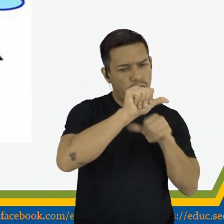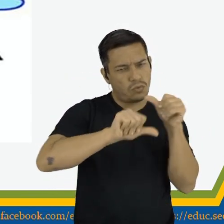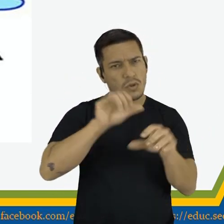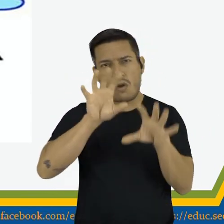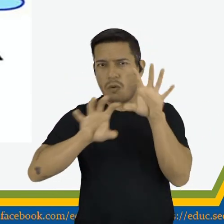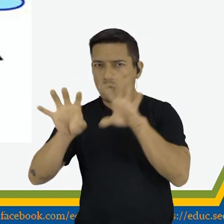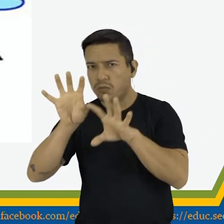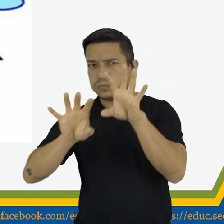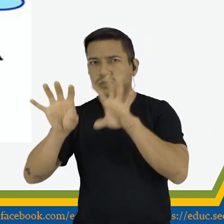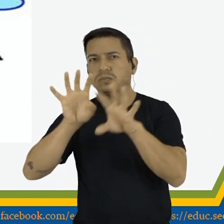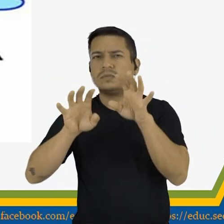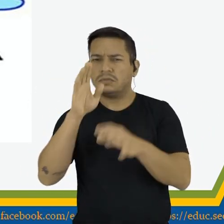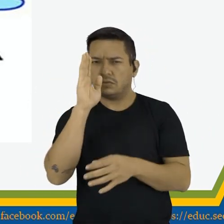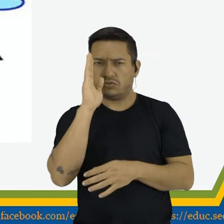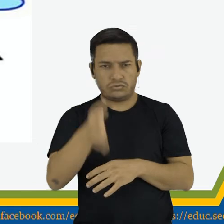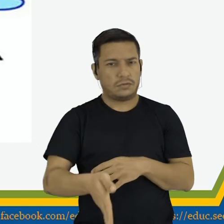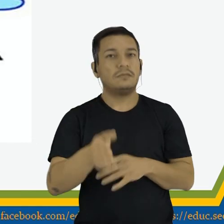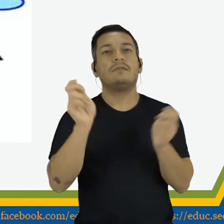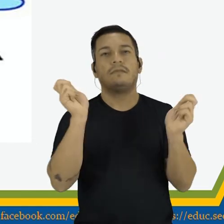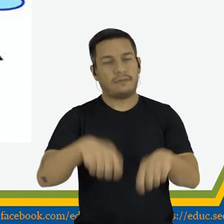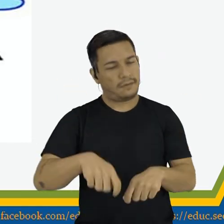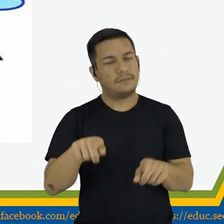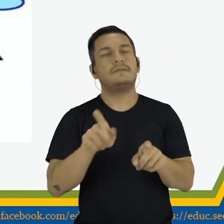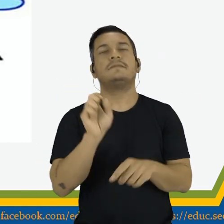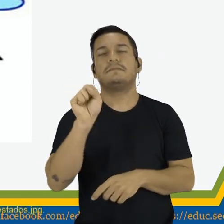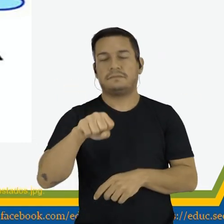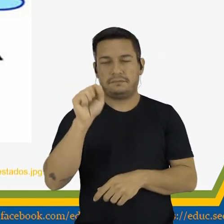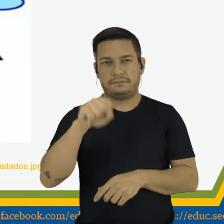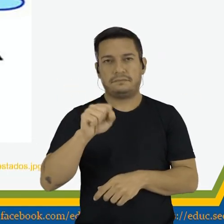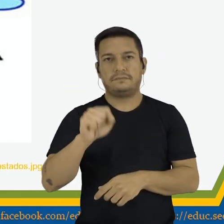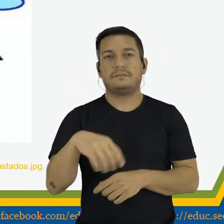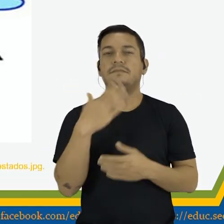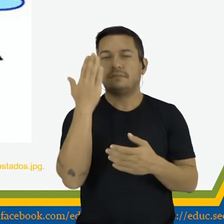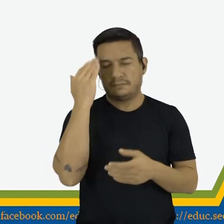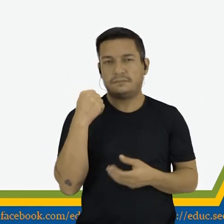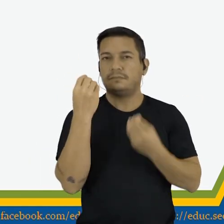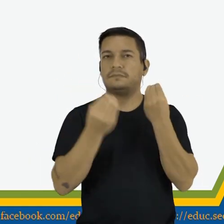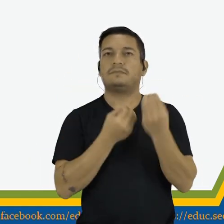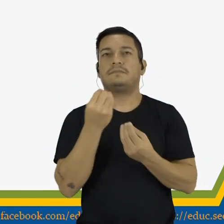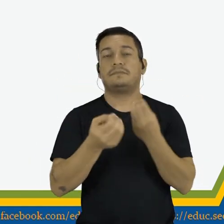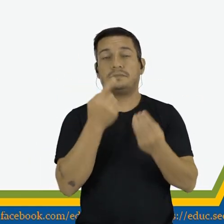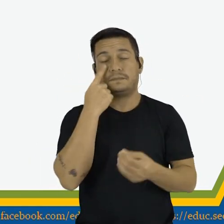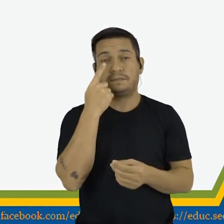gasoso diretamente? Sim, é possível sim. Sabe